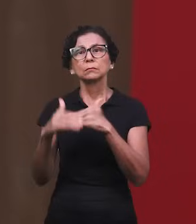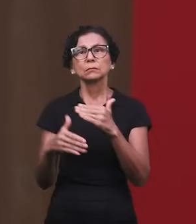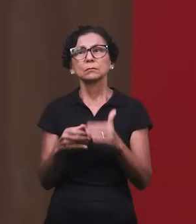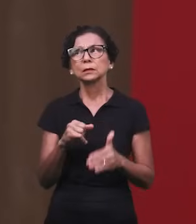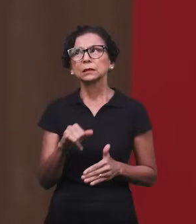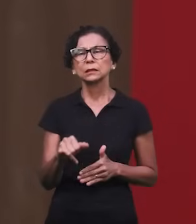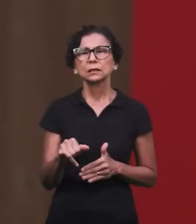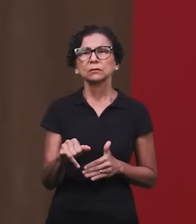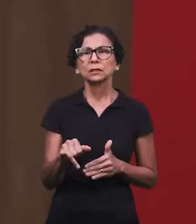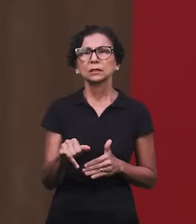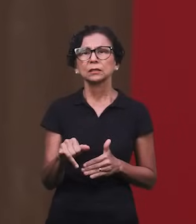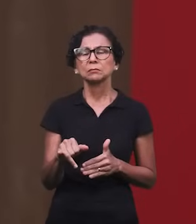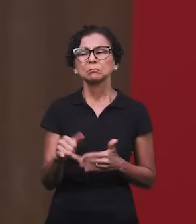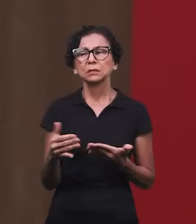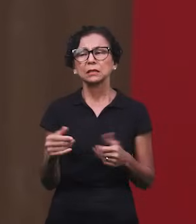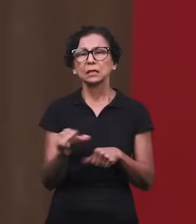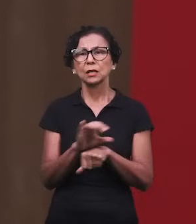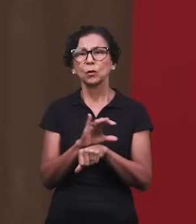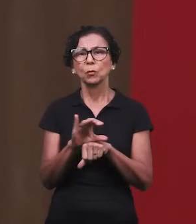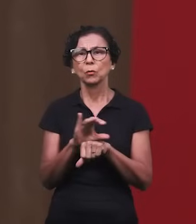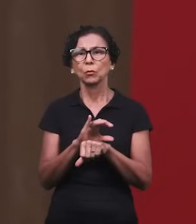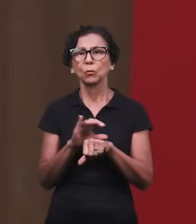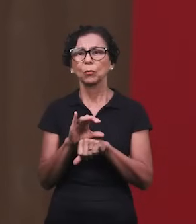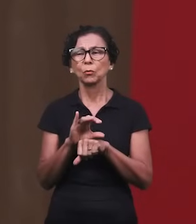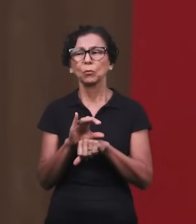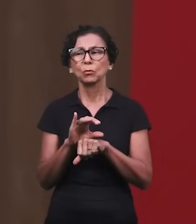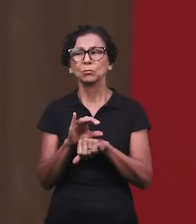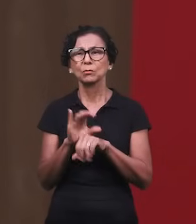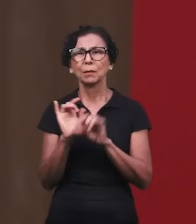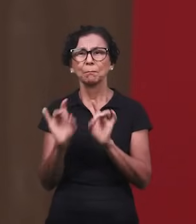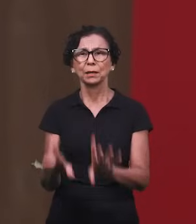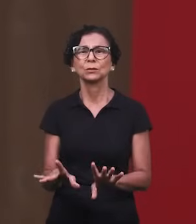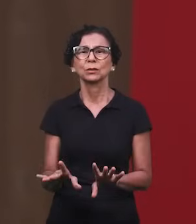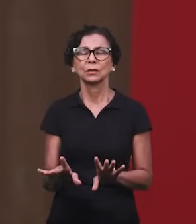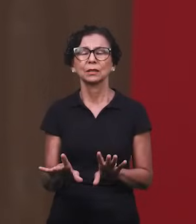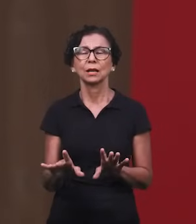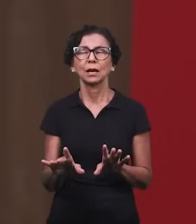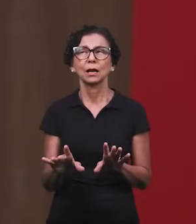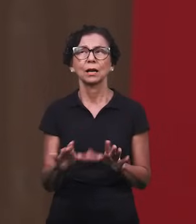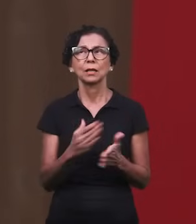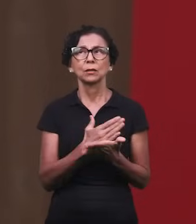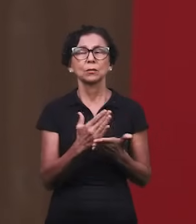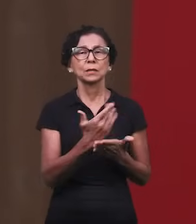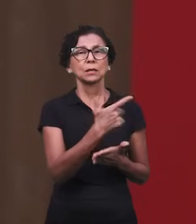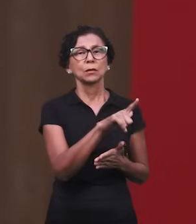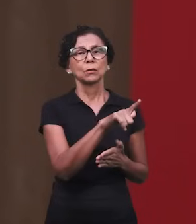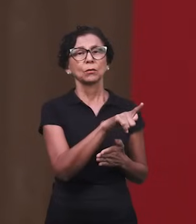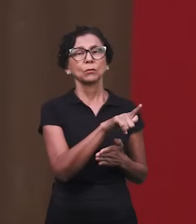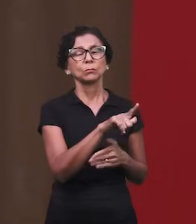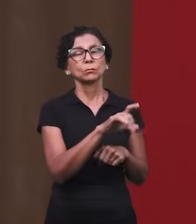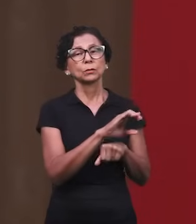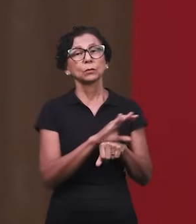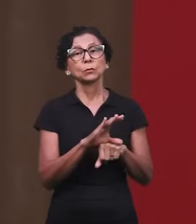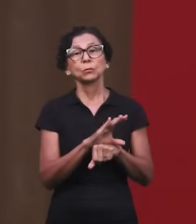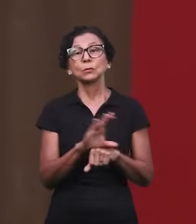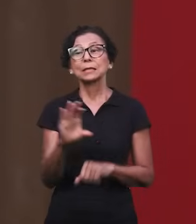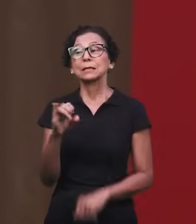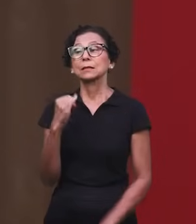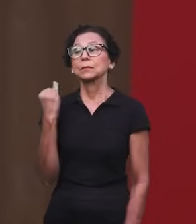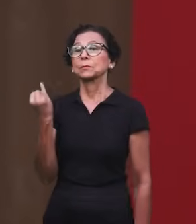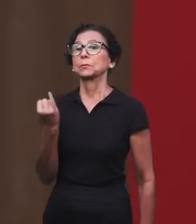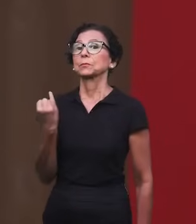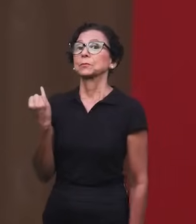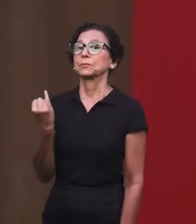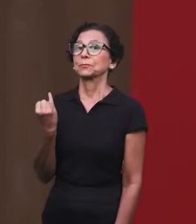mundo se você tiver que largar o curso para recomeçar outro, porque Eu diria que é